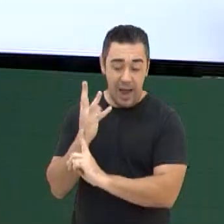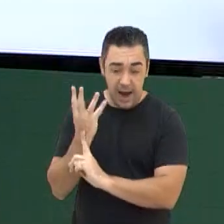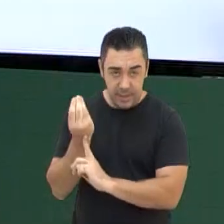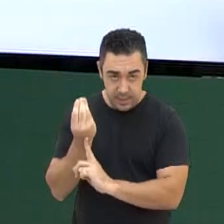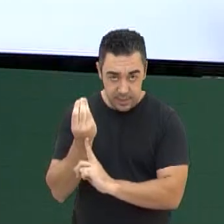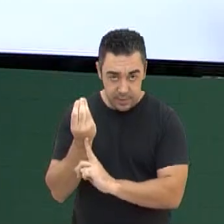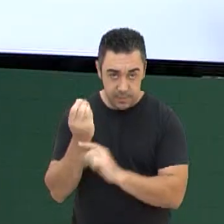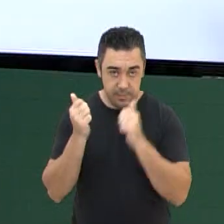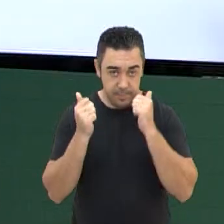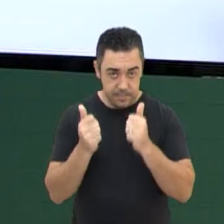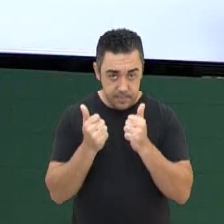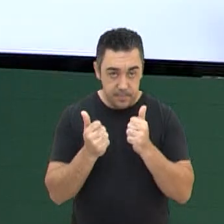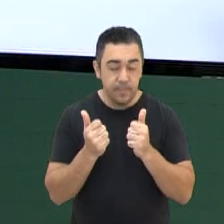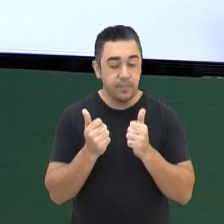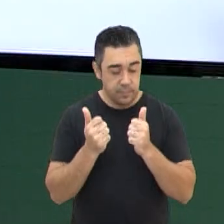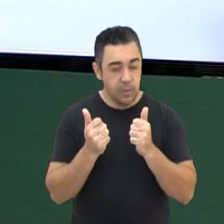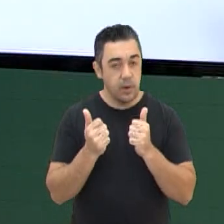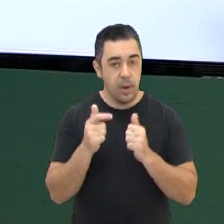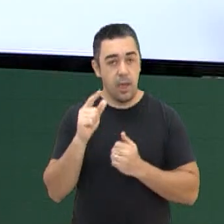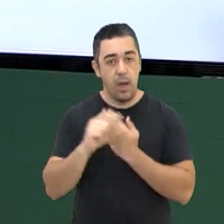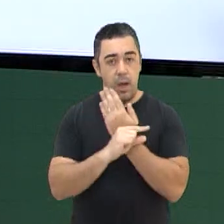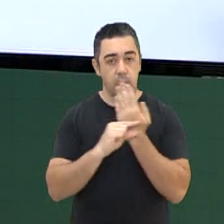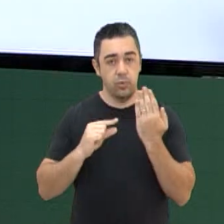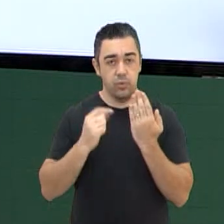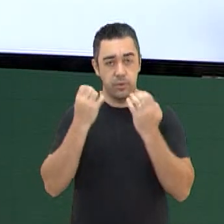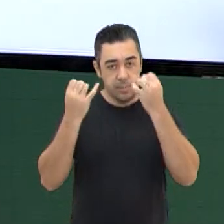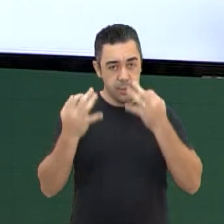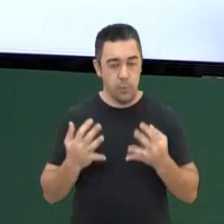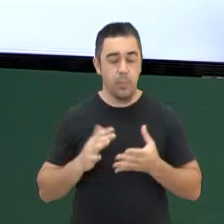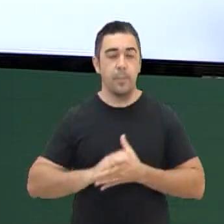como arte, de acordo com o autor citado.